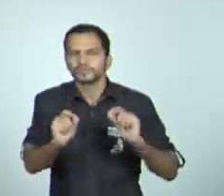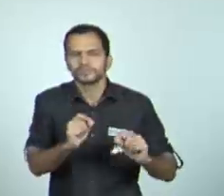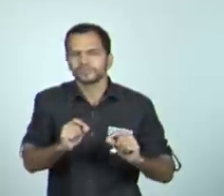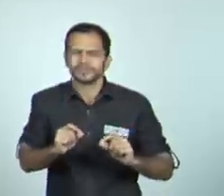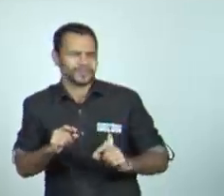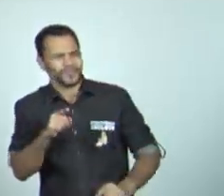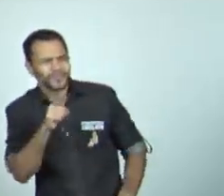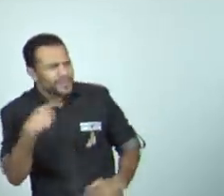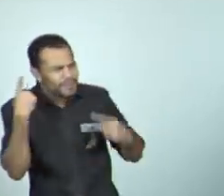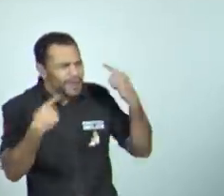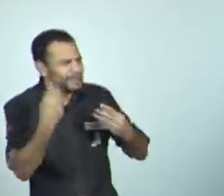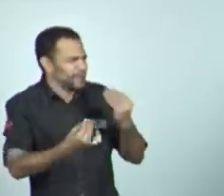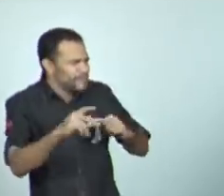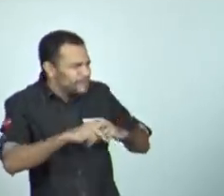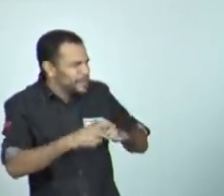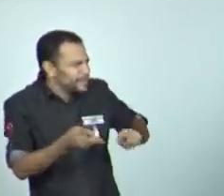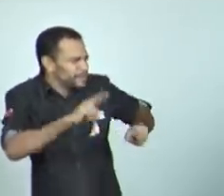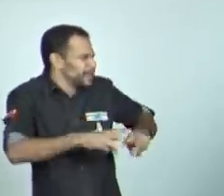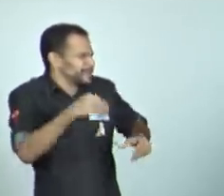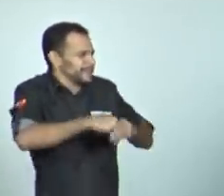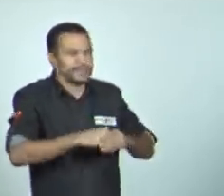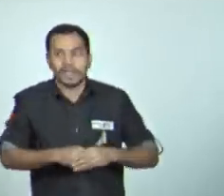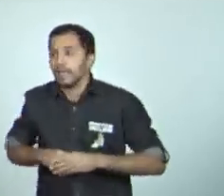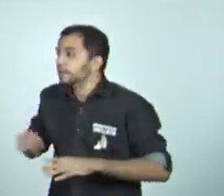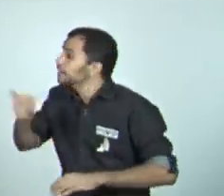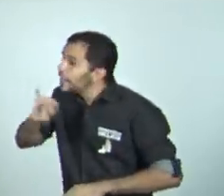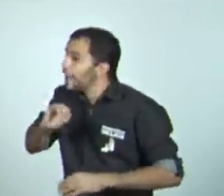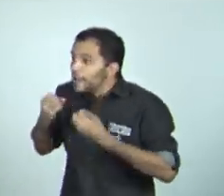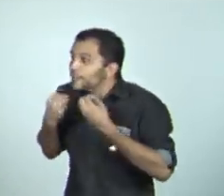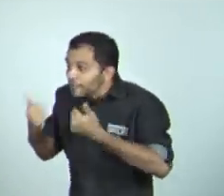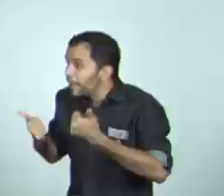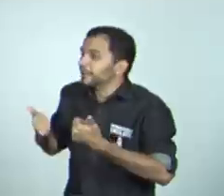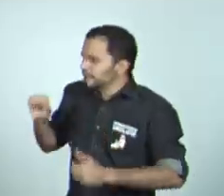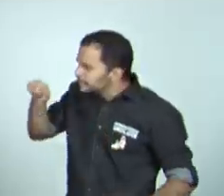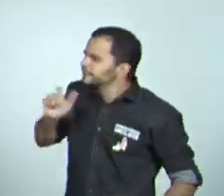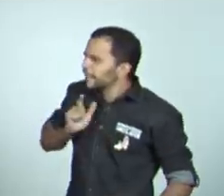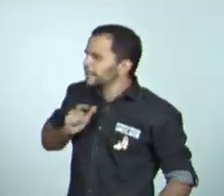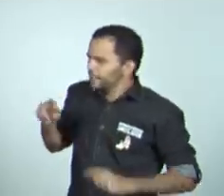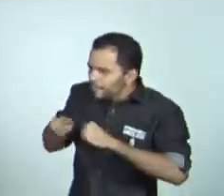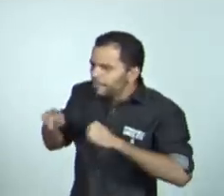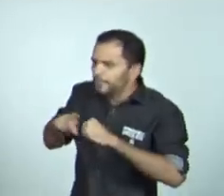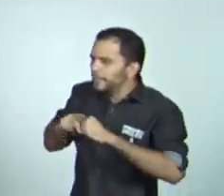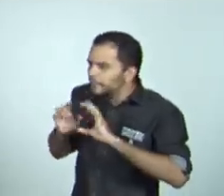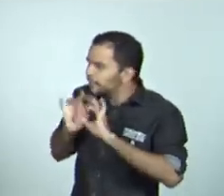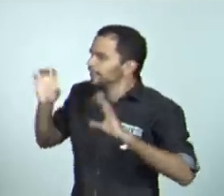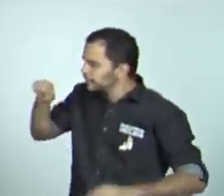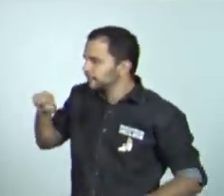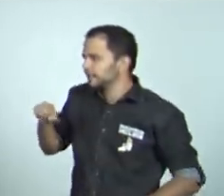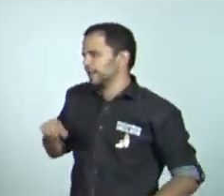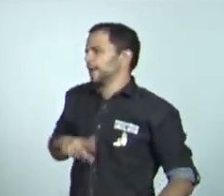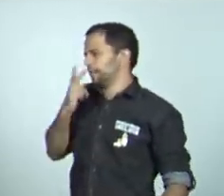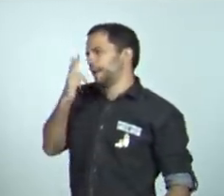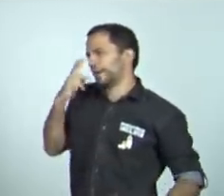você está fora de si me assistindo ela em afirmar que era pedro disseram-lhe deve ser o anjo dele